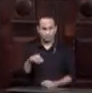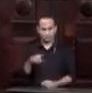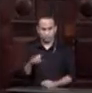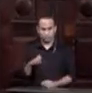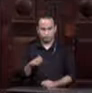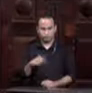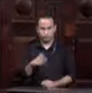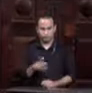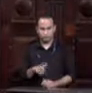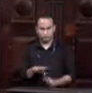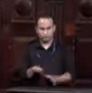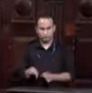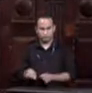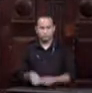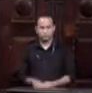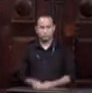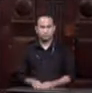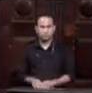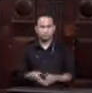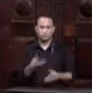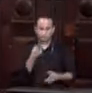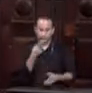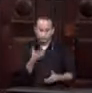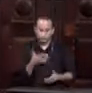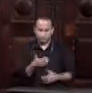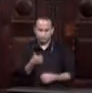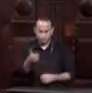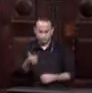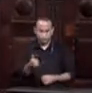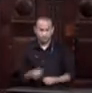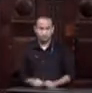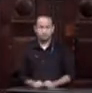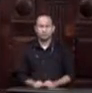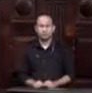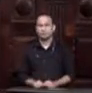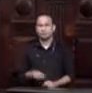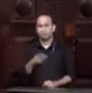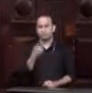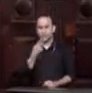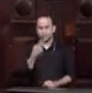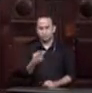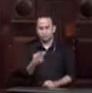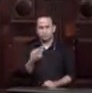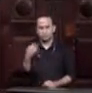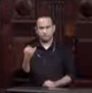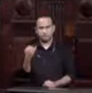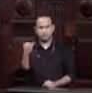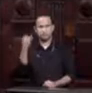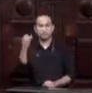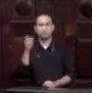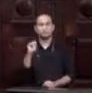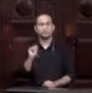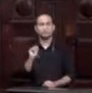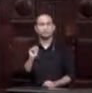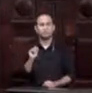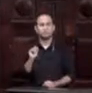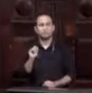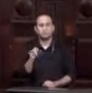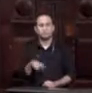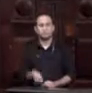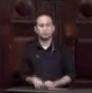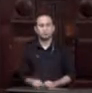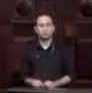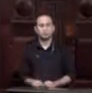desejar prontas melhoras, dizer da importância de que